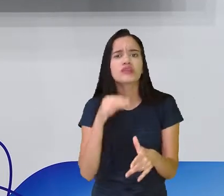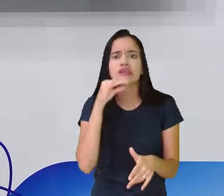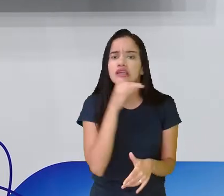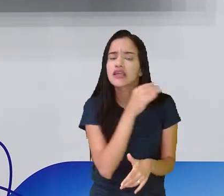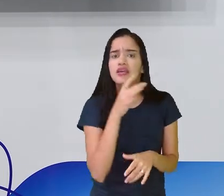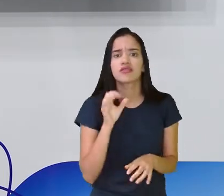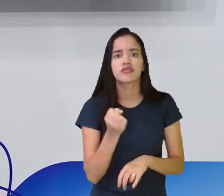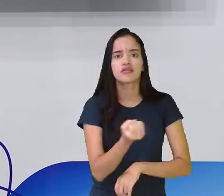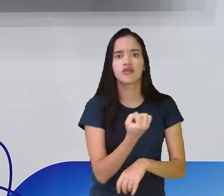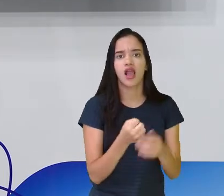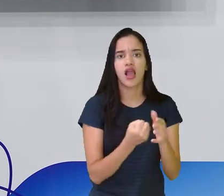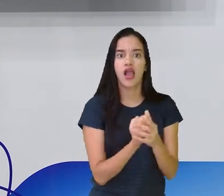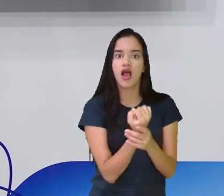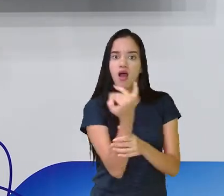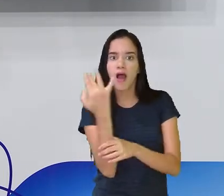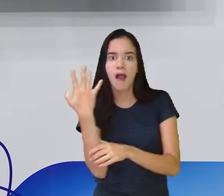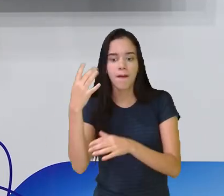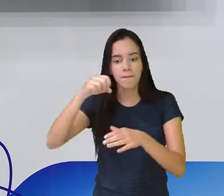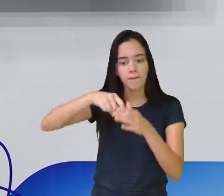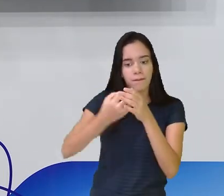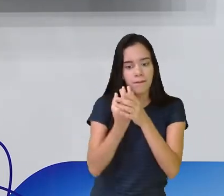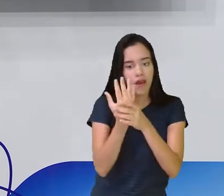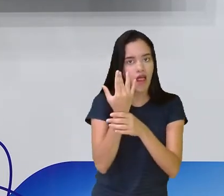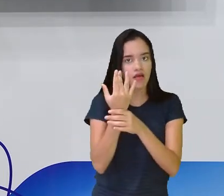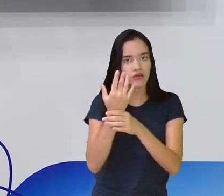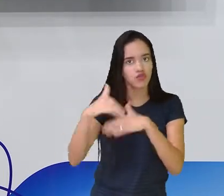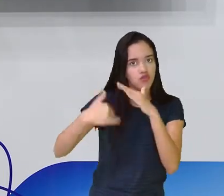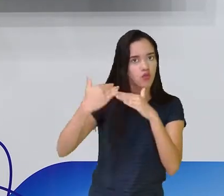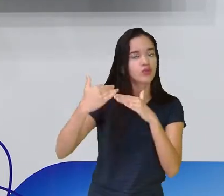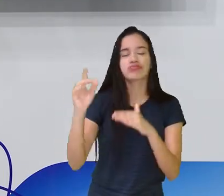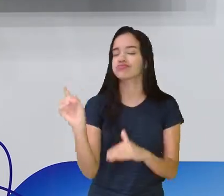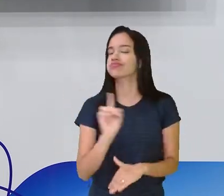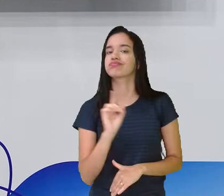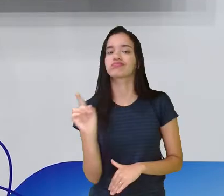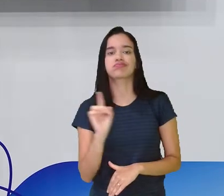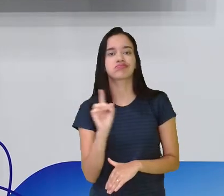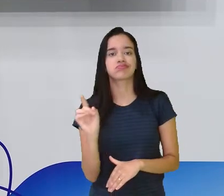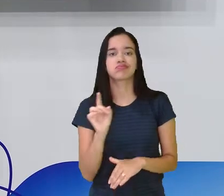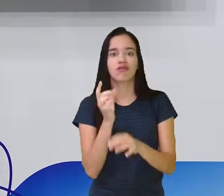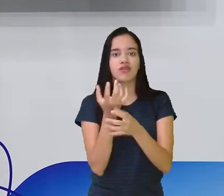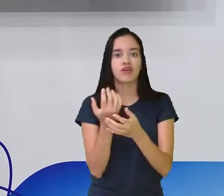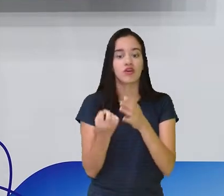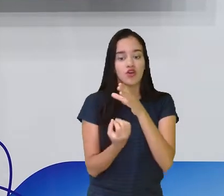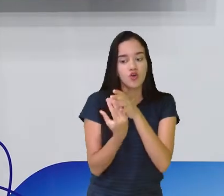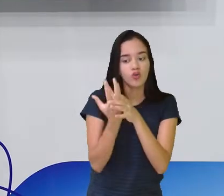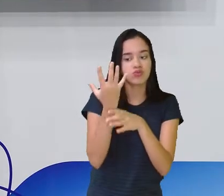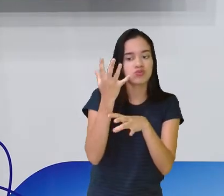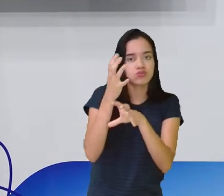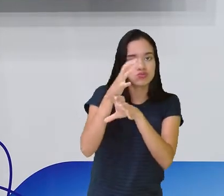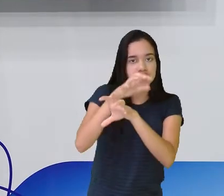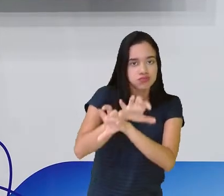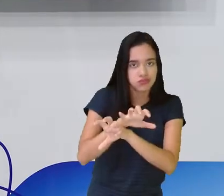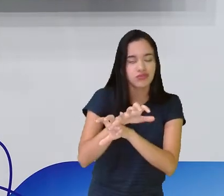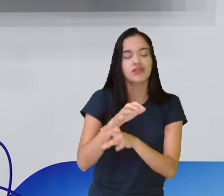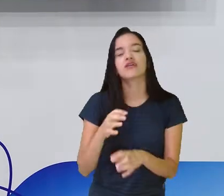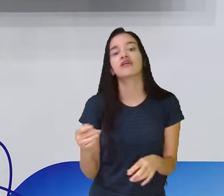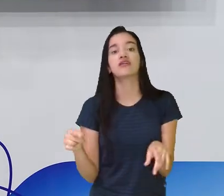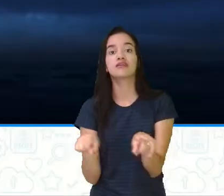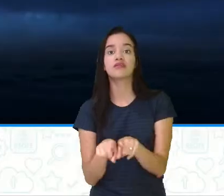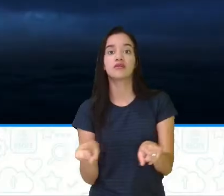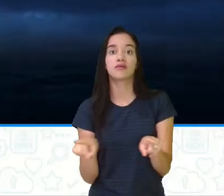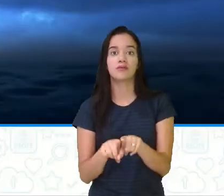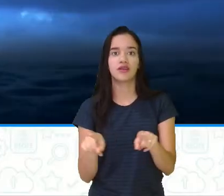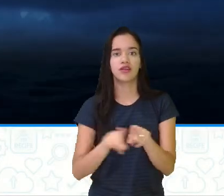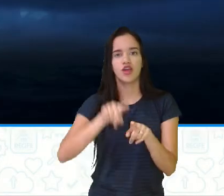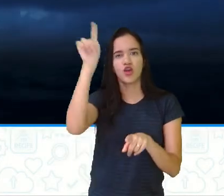não vai conseguir produzir. Ela não vai conseguir evoluir ali, e ela vai ficar ali, sequinha e acabou. E muitas